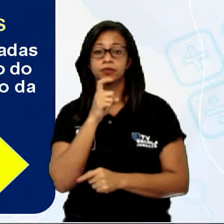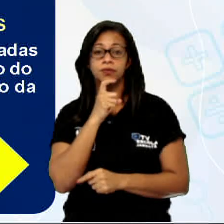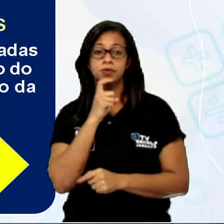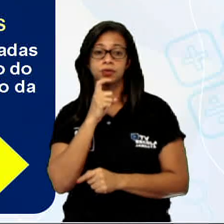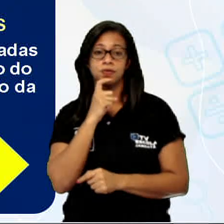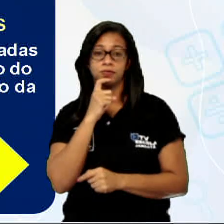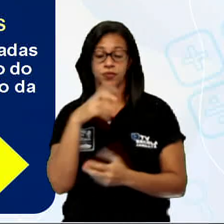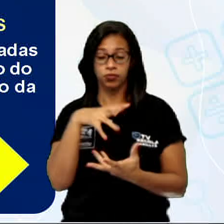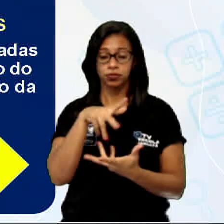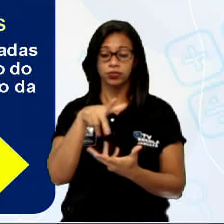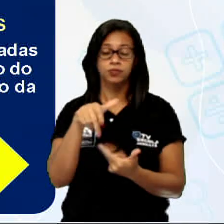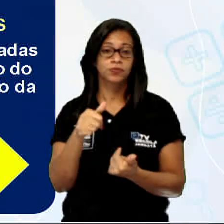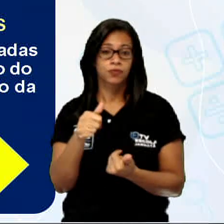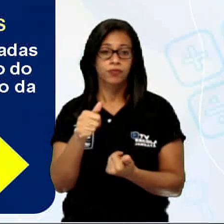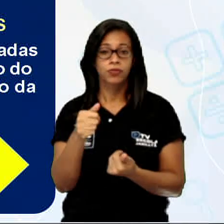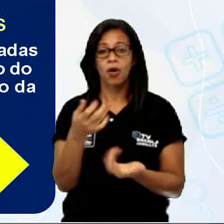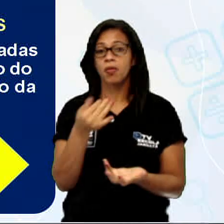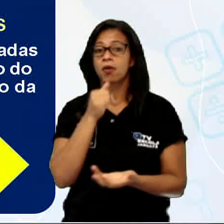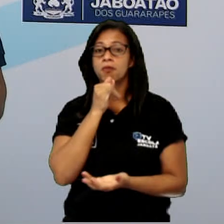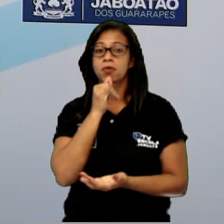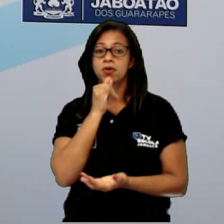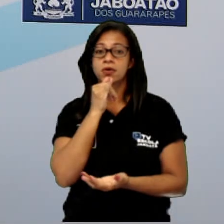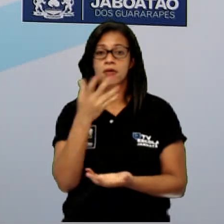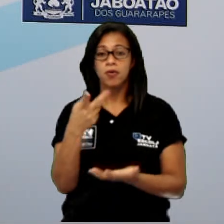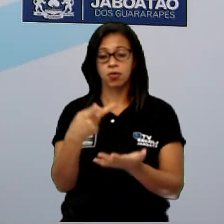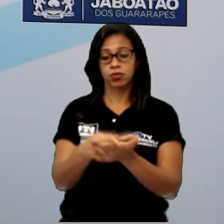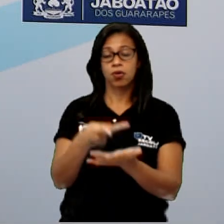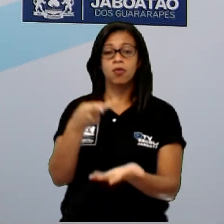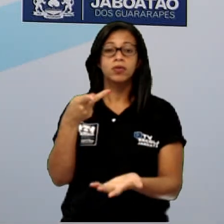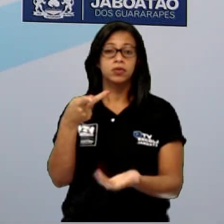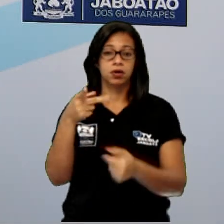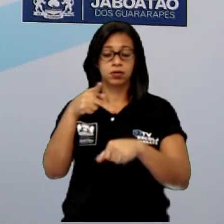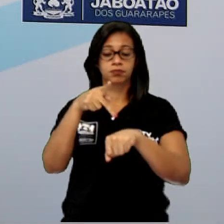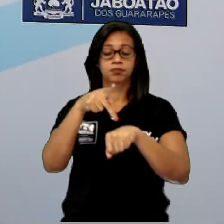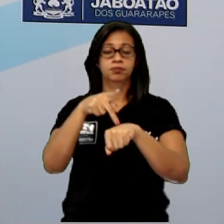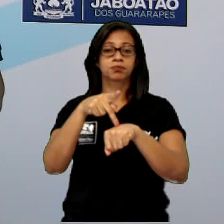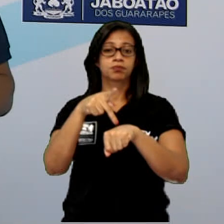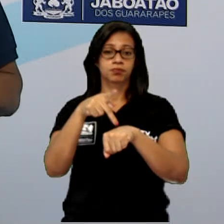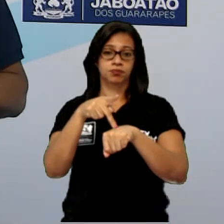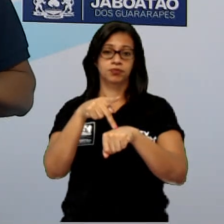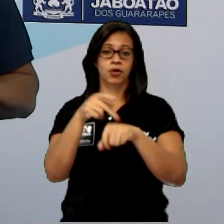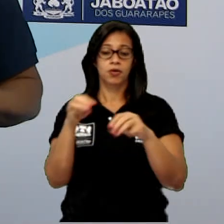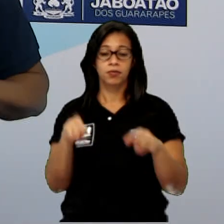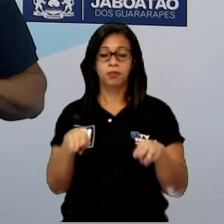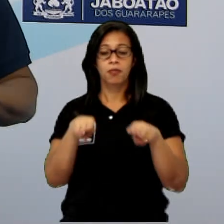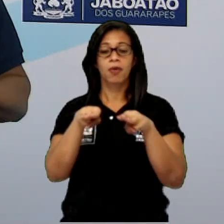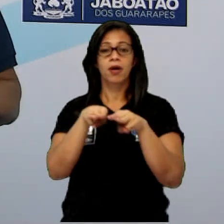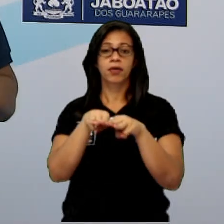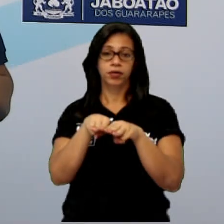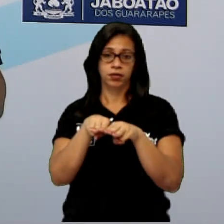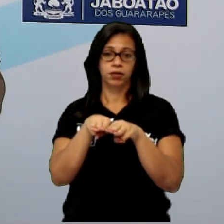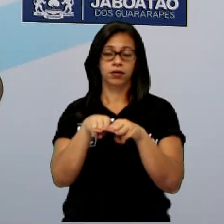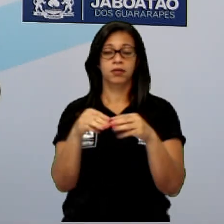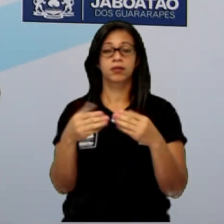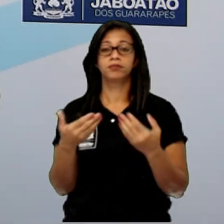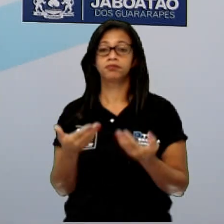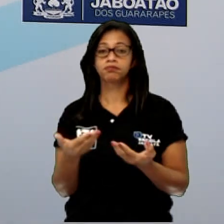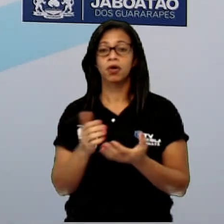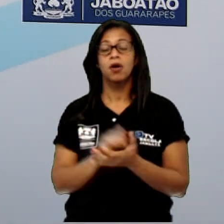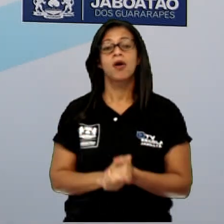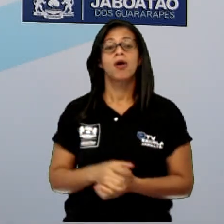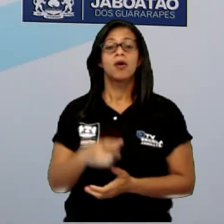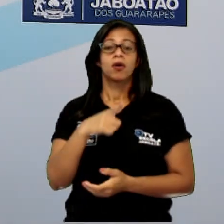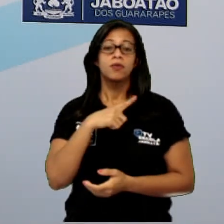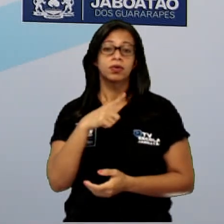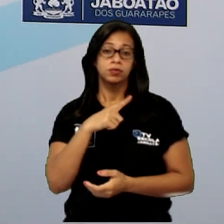Terra. Como acontece a questão da formação das rochas magnéticas? Acontece o seguinte, quando há uma